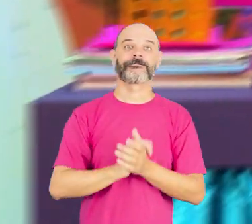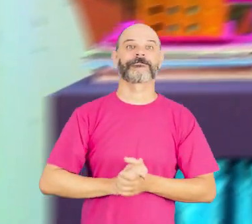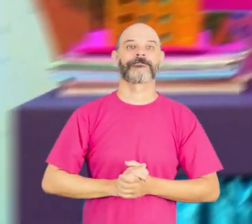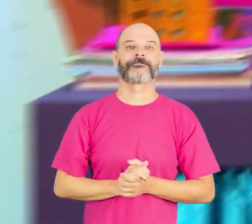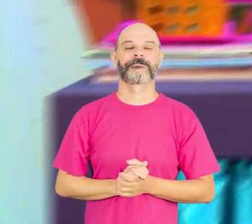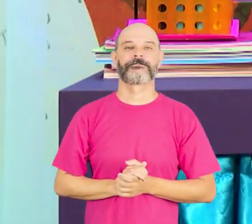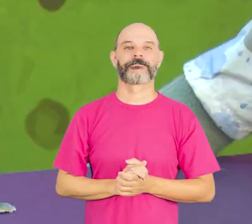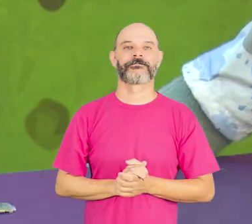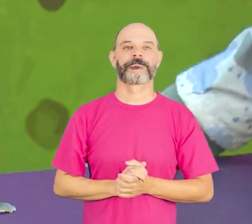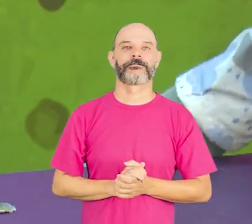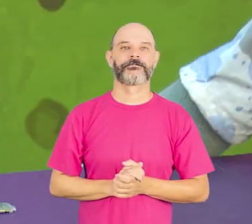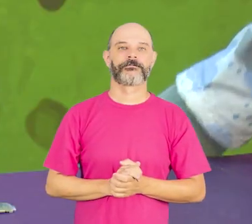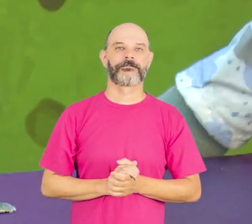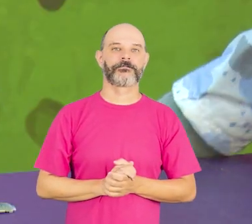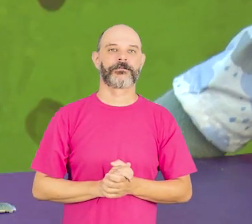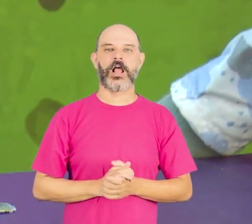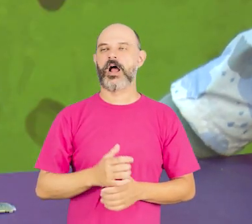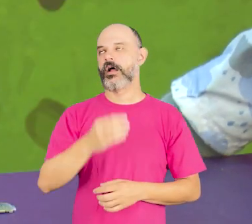quiz!